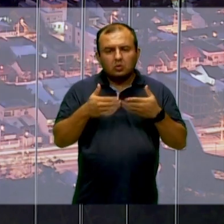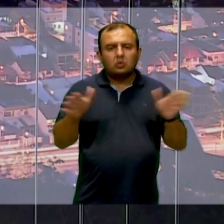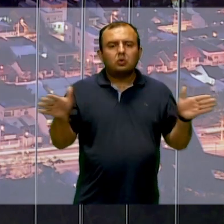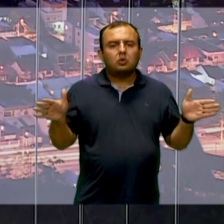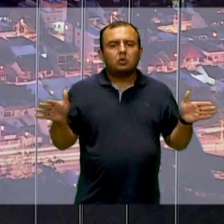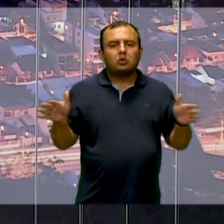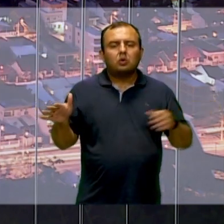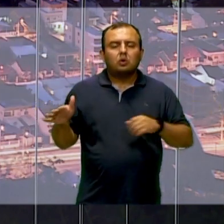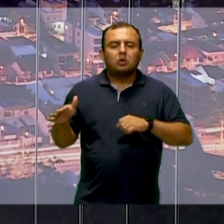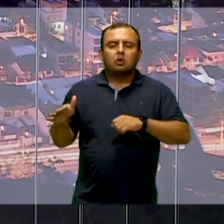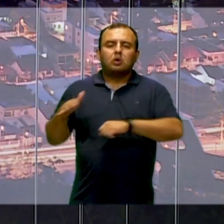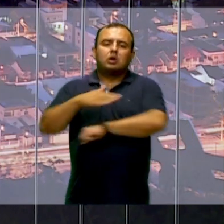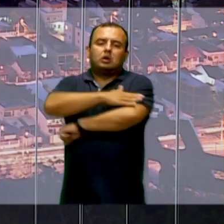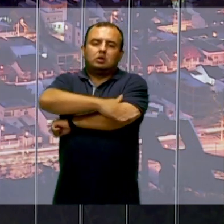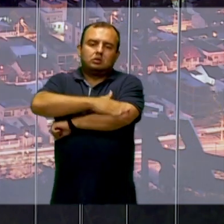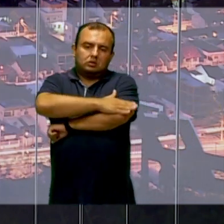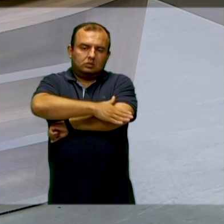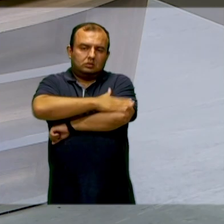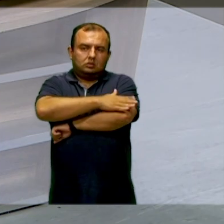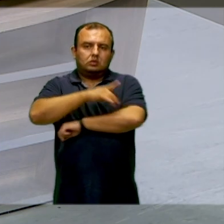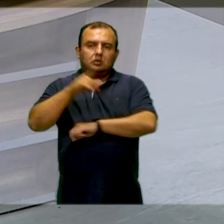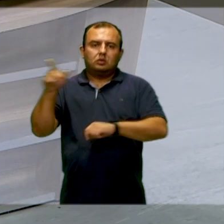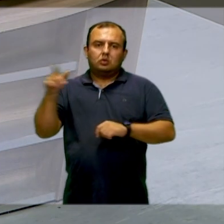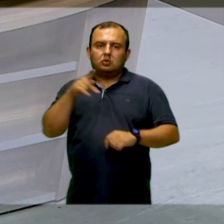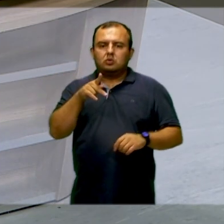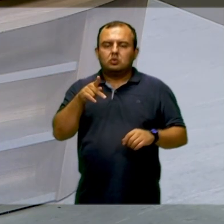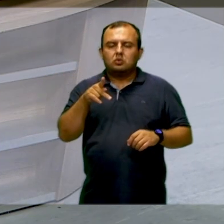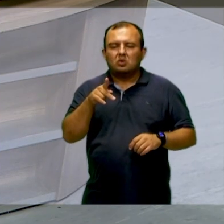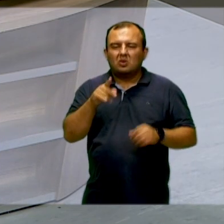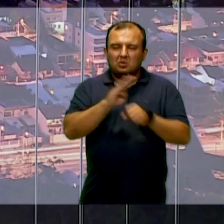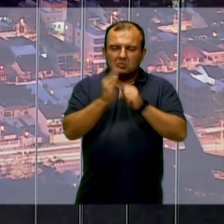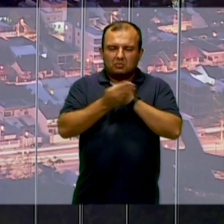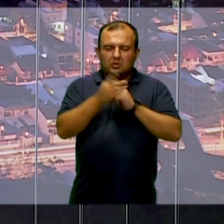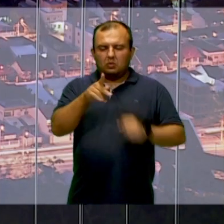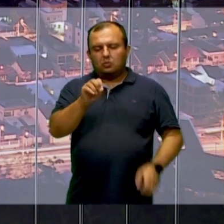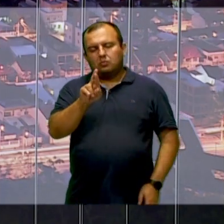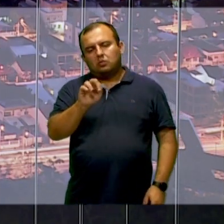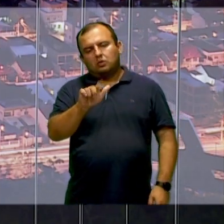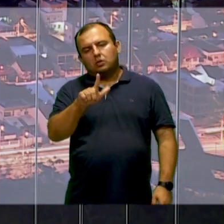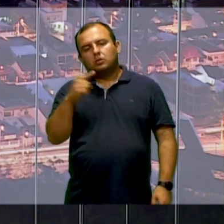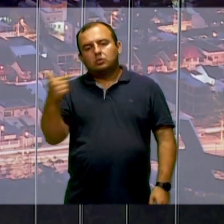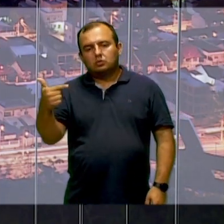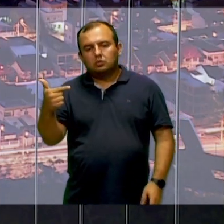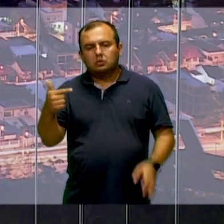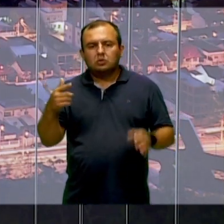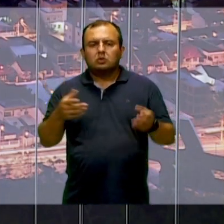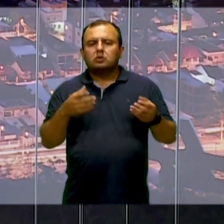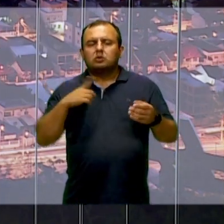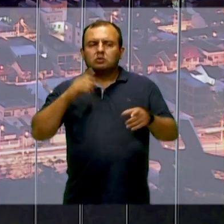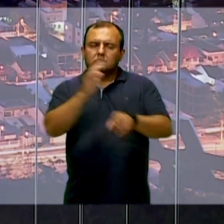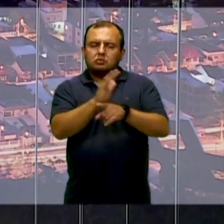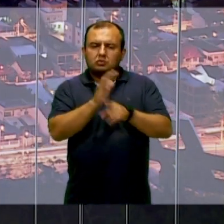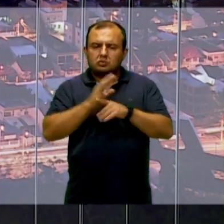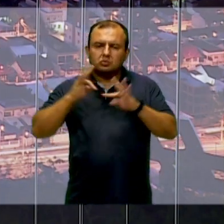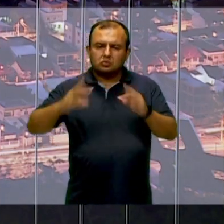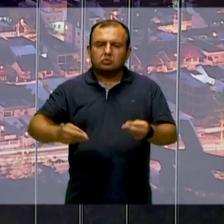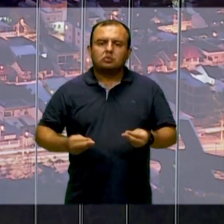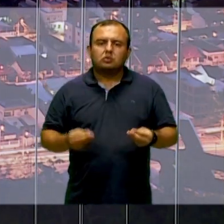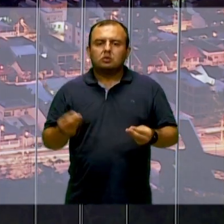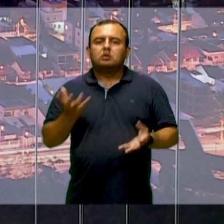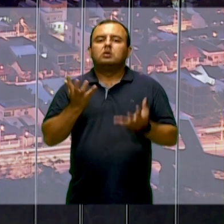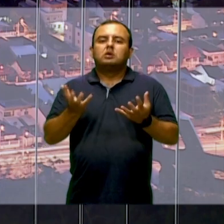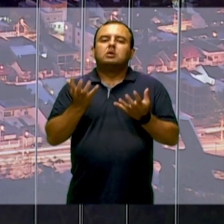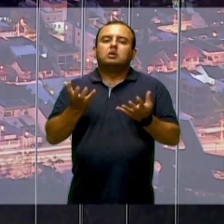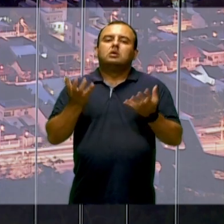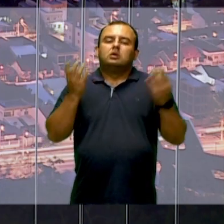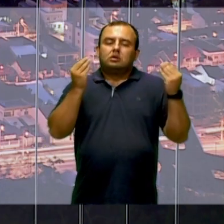daquela praça lá... Que vai ser do Otto, lá do Portal 2. No Portal 2. Vocês receberam todo o auxílio deles e você falou assim, nós